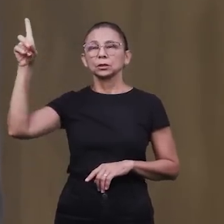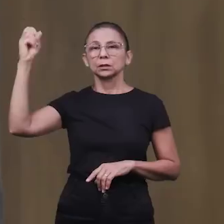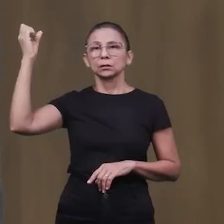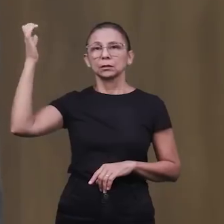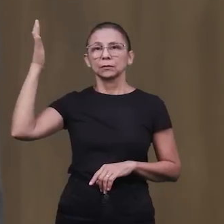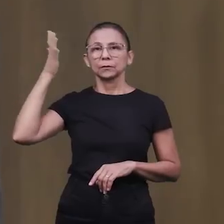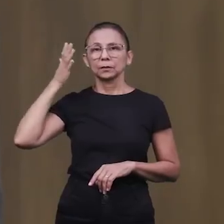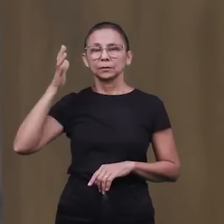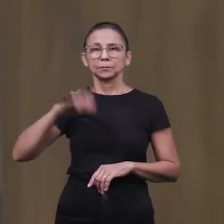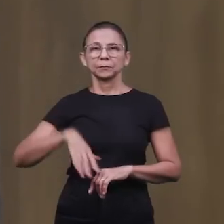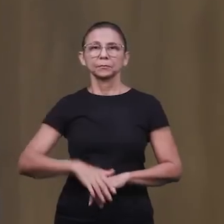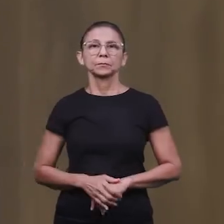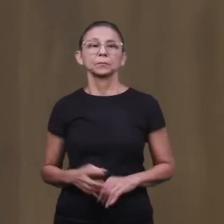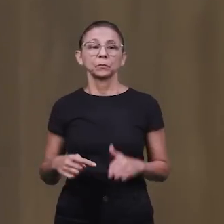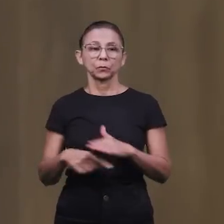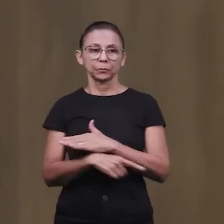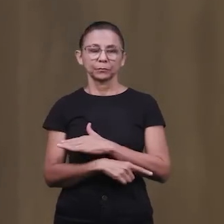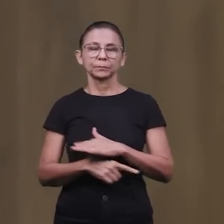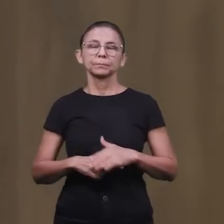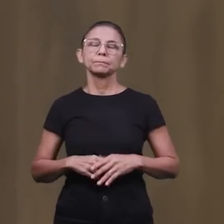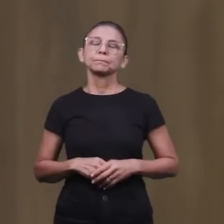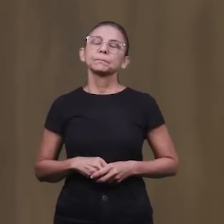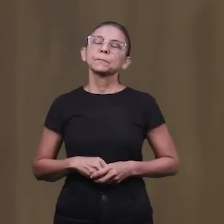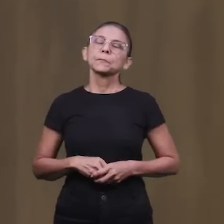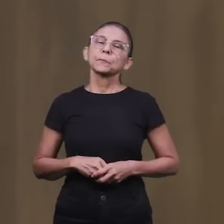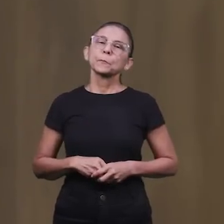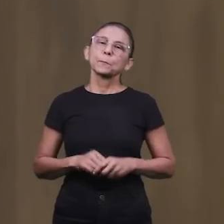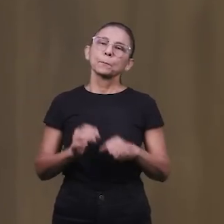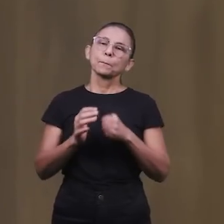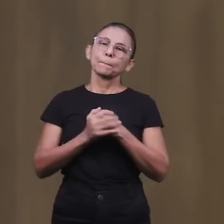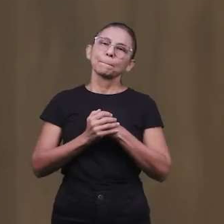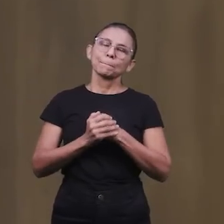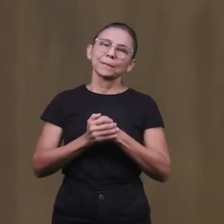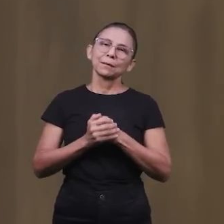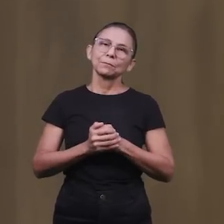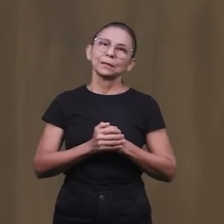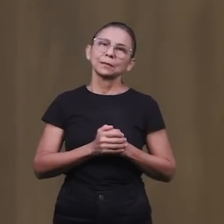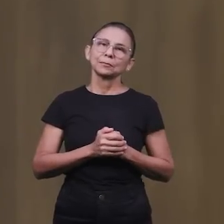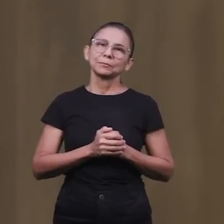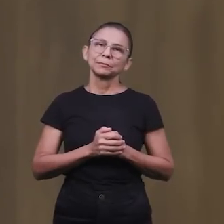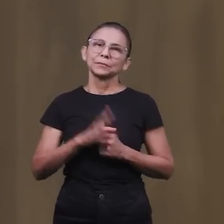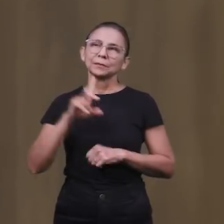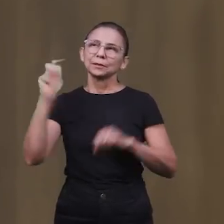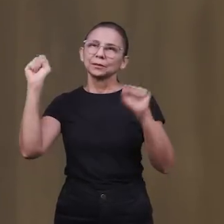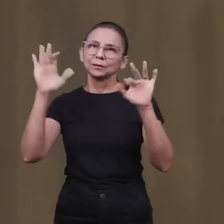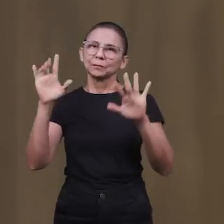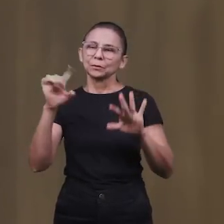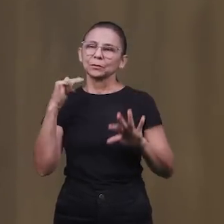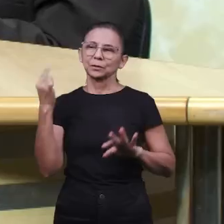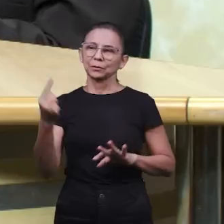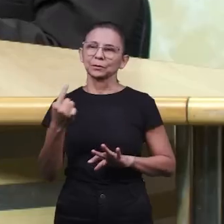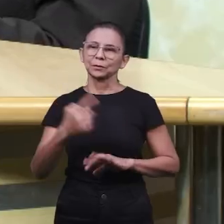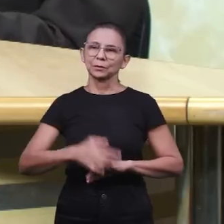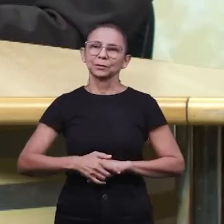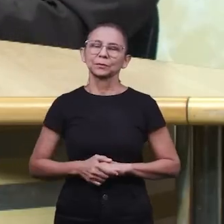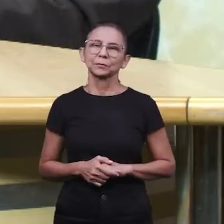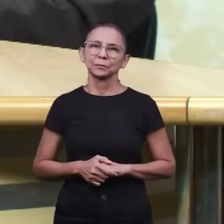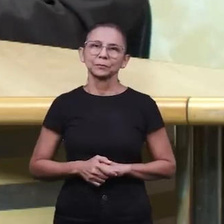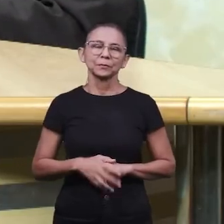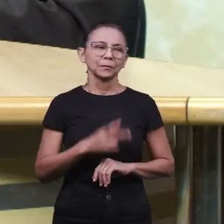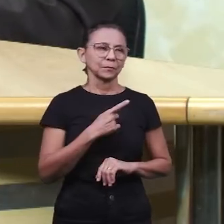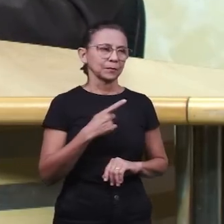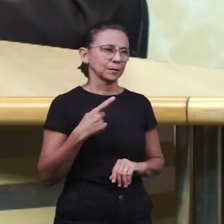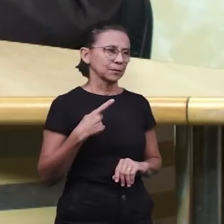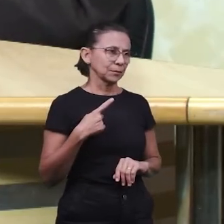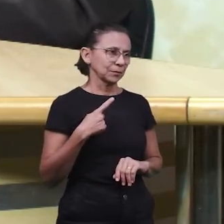dá revelações desta natureza, profundas. Glória a Deus. Amém. Que o Senhor possa fazer isso conosco. Amém. Pastor